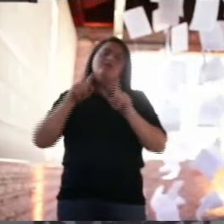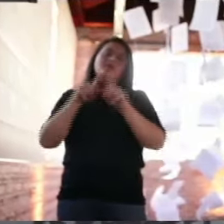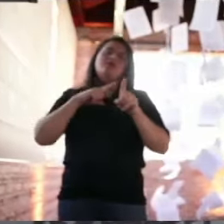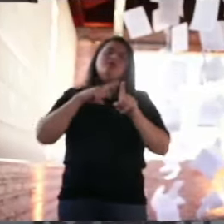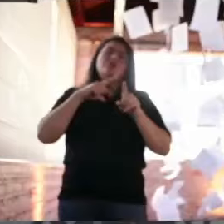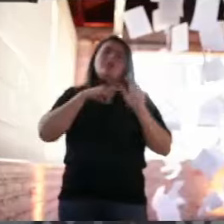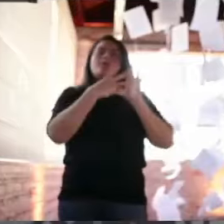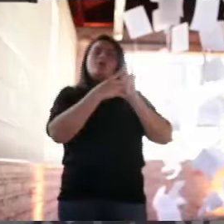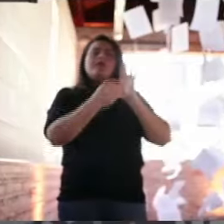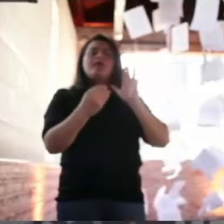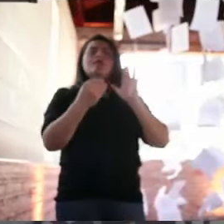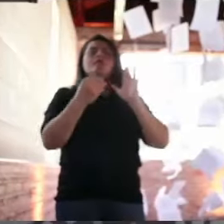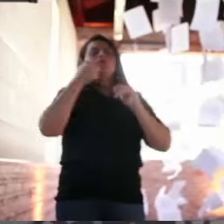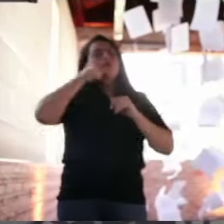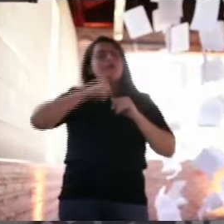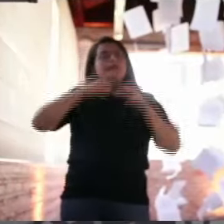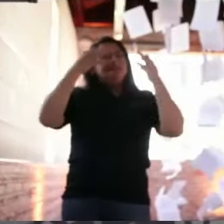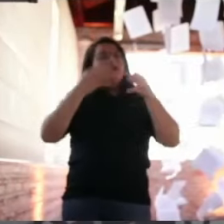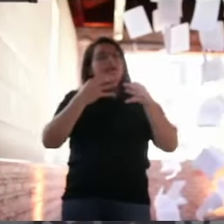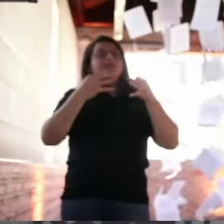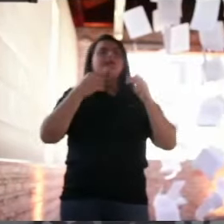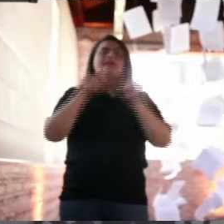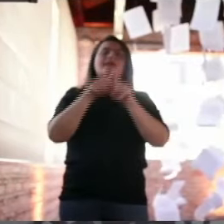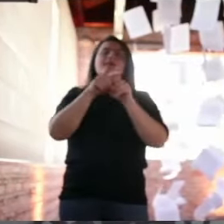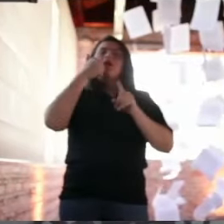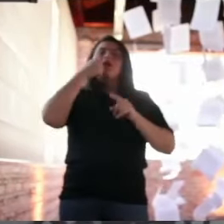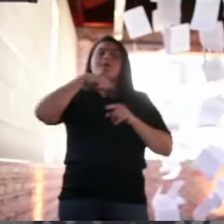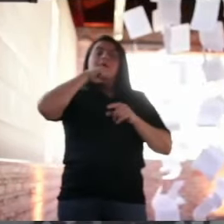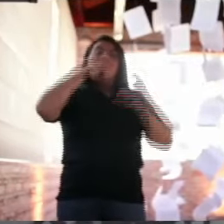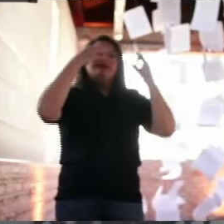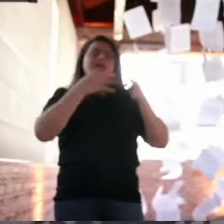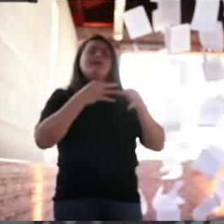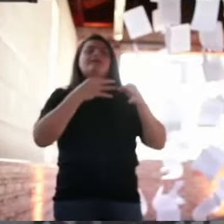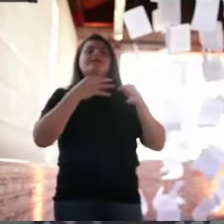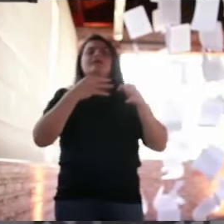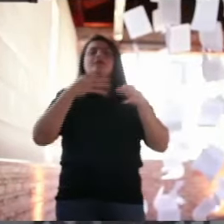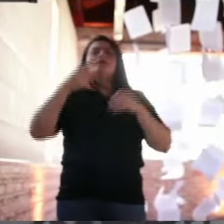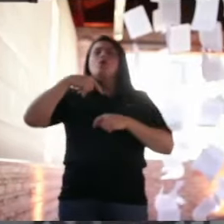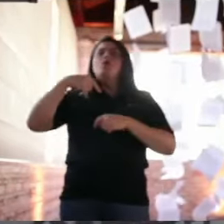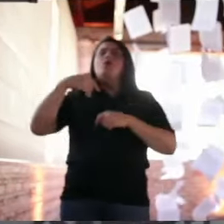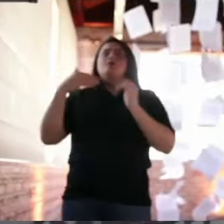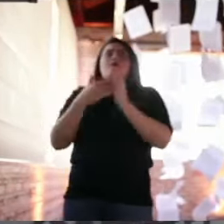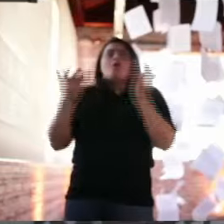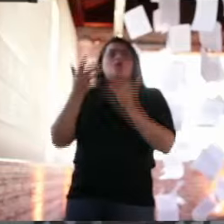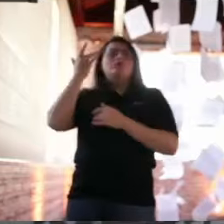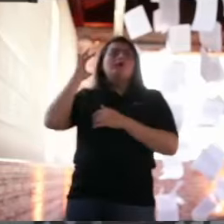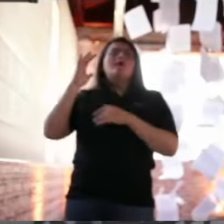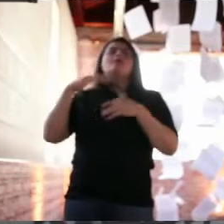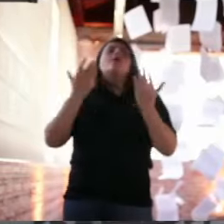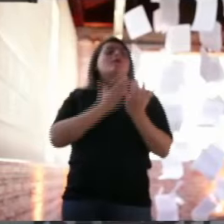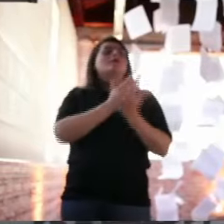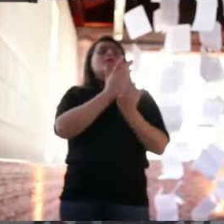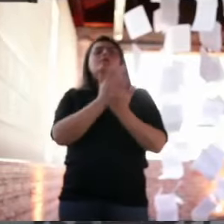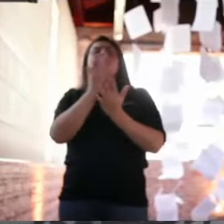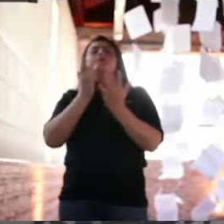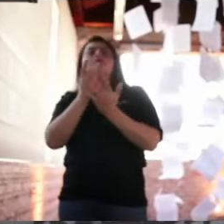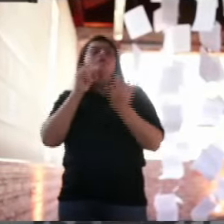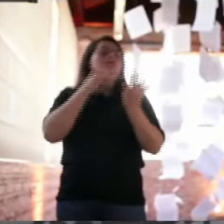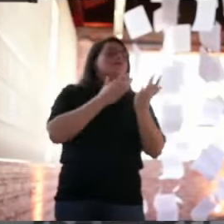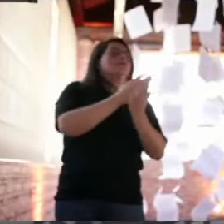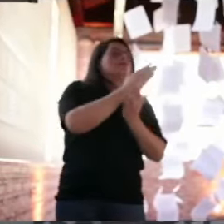ideal um modelo de mãe ideal ainda que a gente não saiba muito bem hoje em dia seguir Qual das cartilhas né se a gente vai seguir